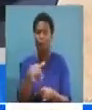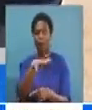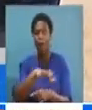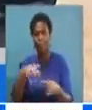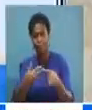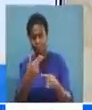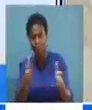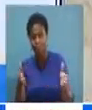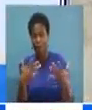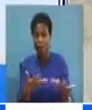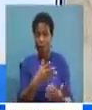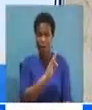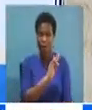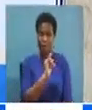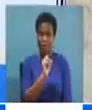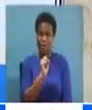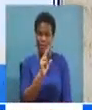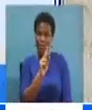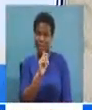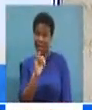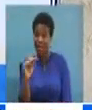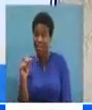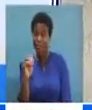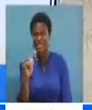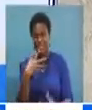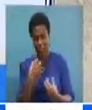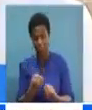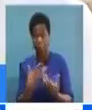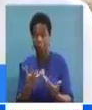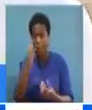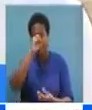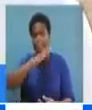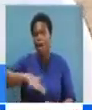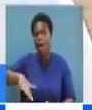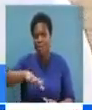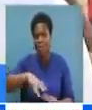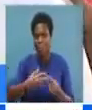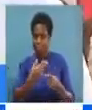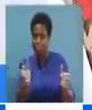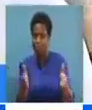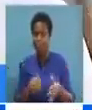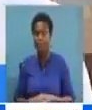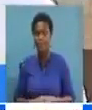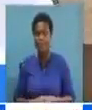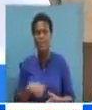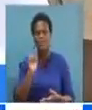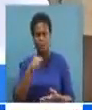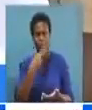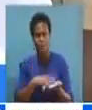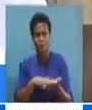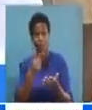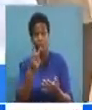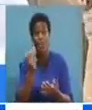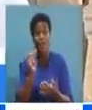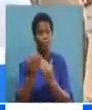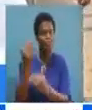feita em Figueira Seca, e trata-se de uma praça. É verdade, há 2 anos que iniciamos as inaugurações.